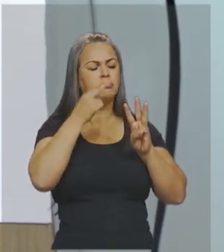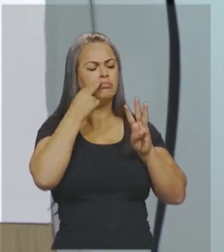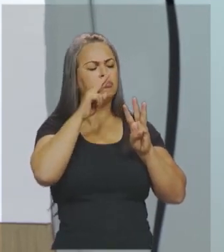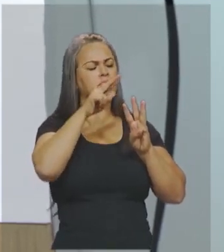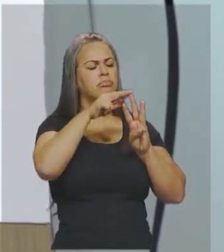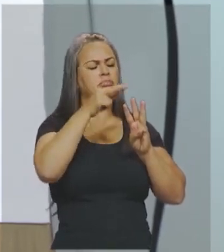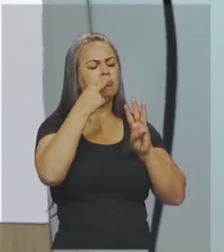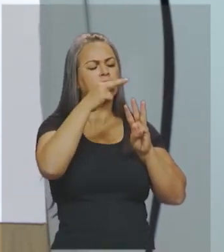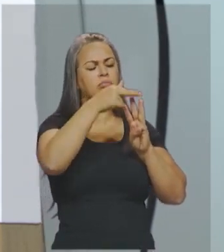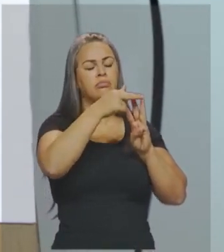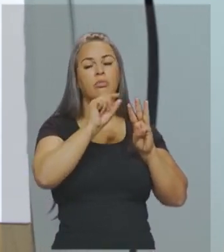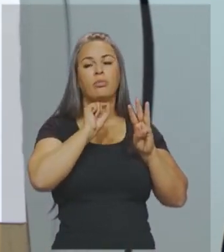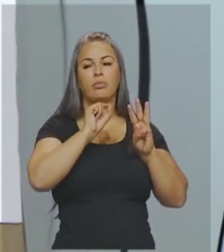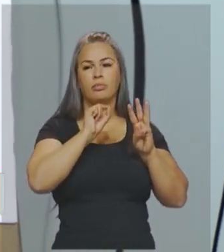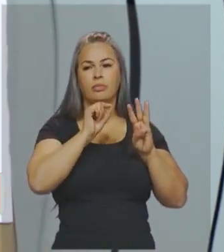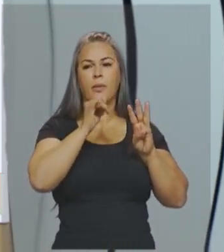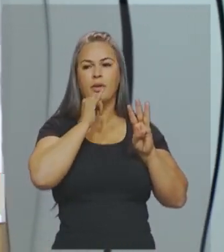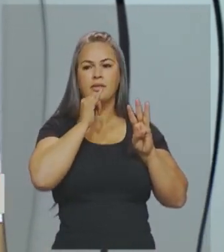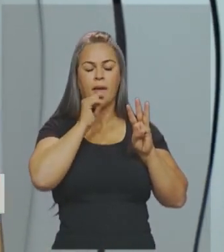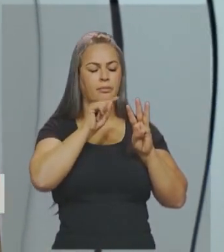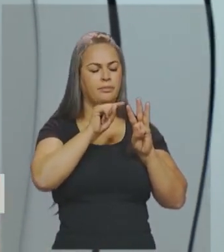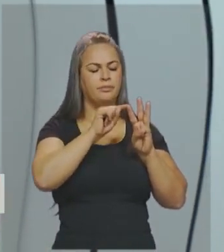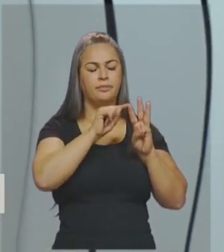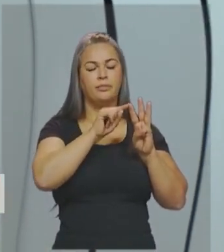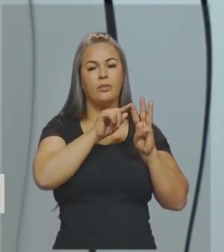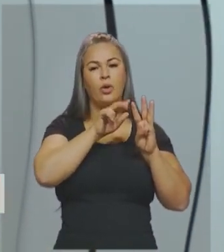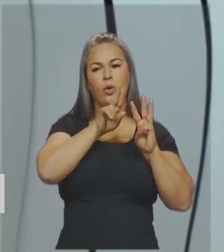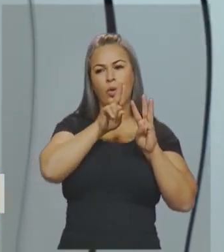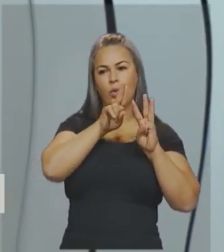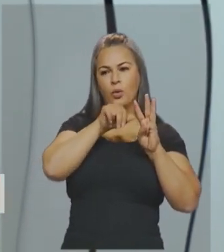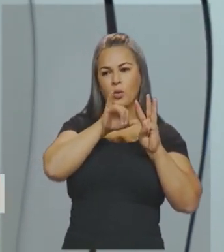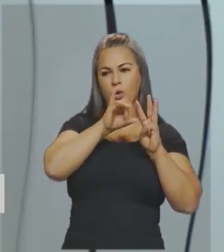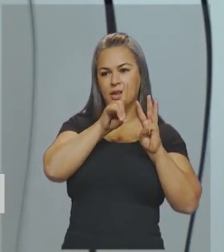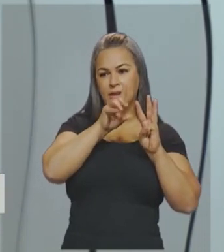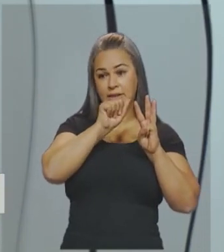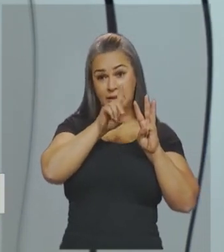vai fazer? Olha, 7. Você não falou 7?